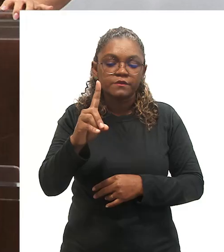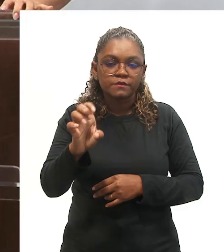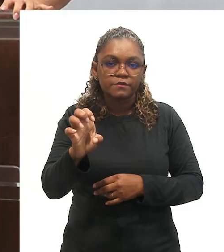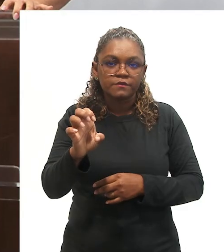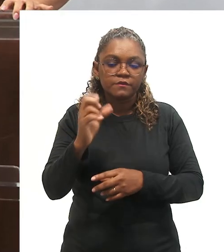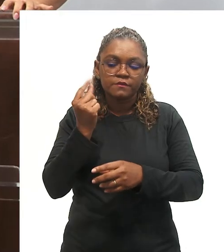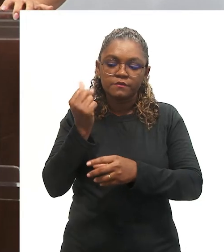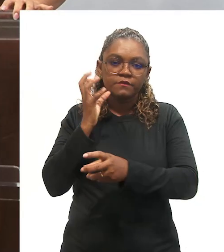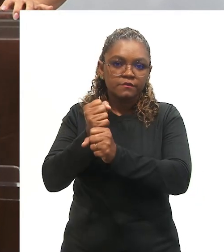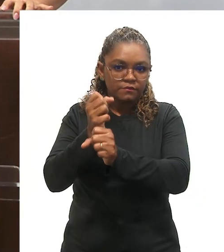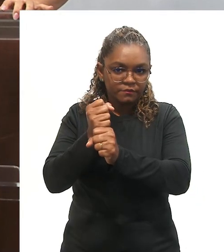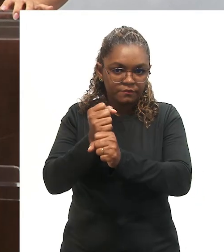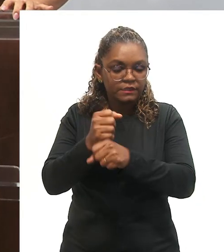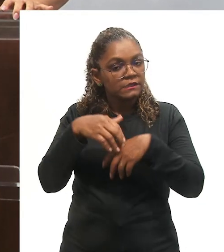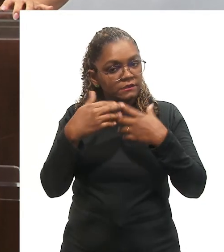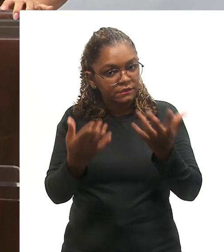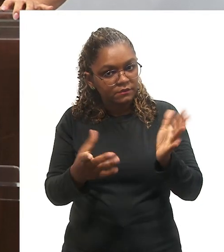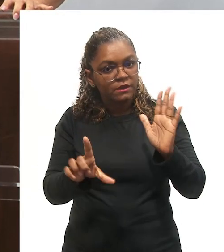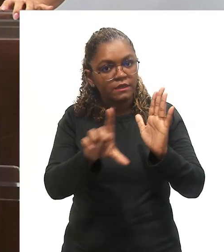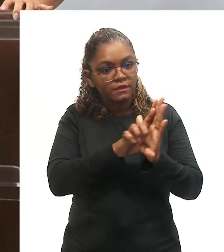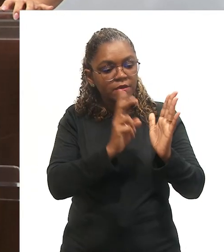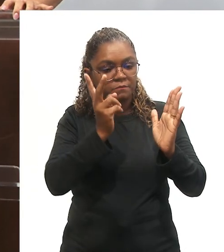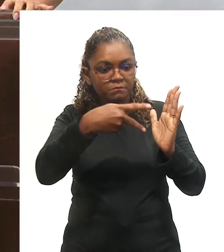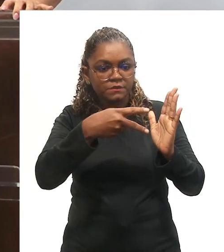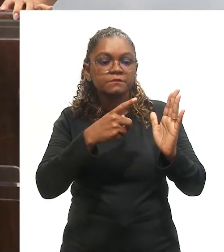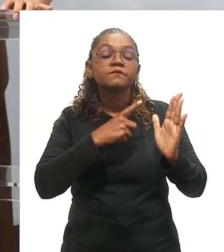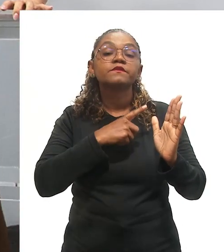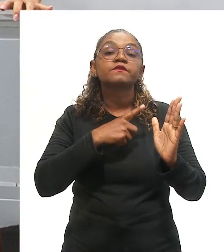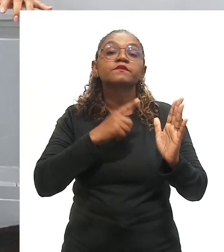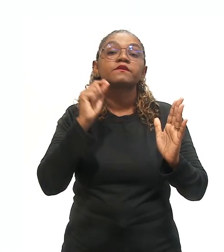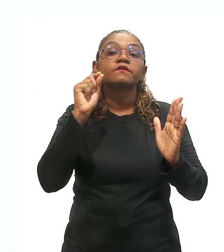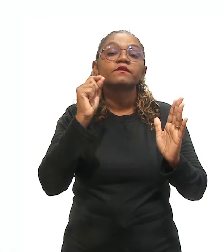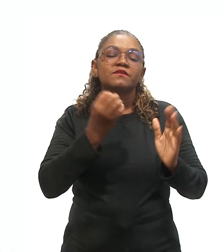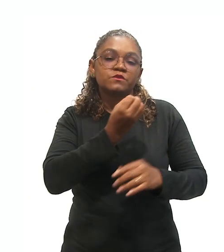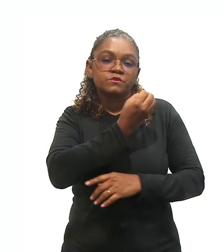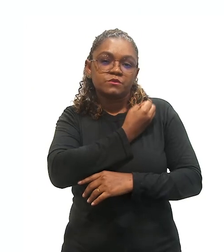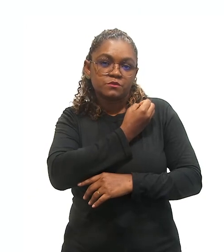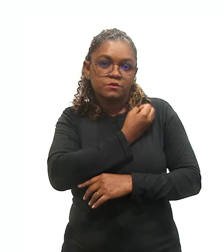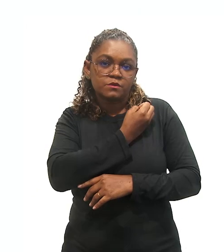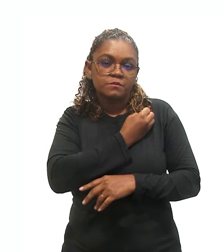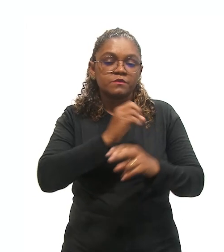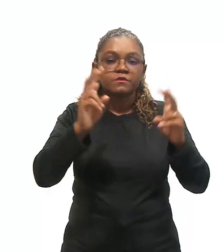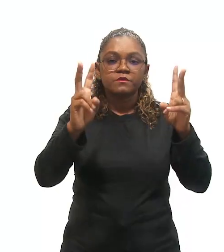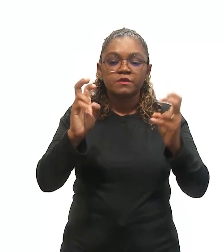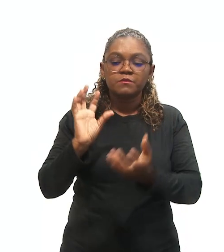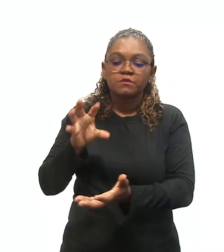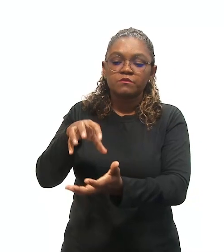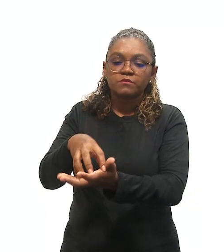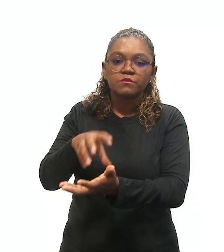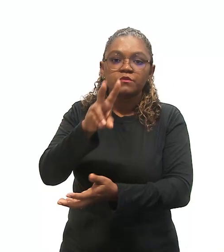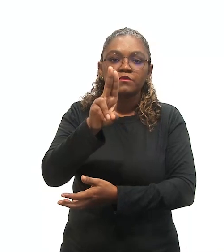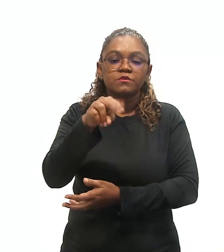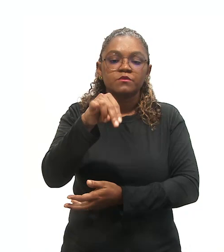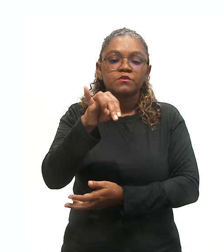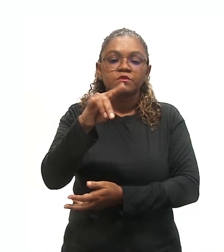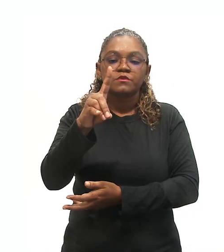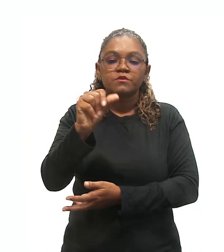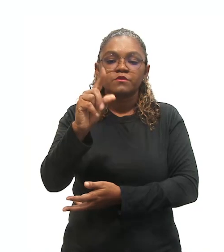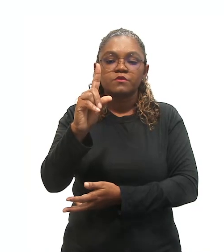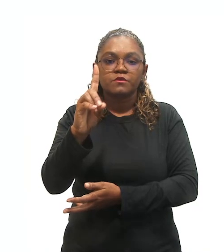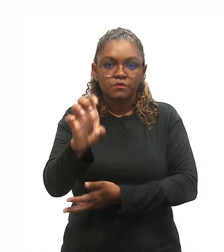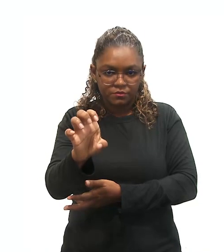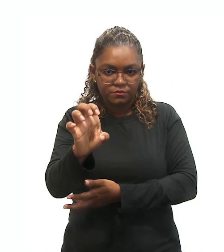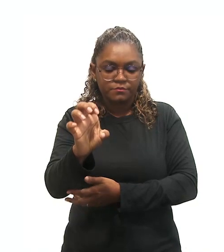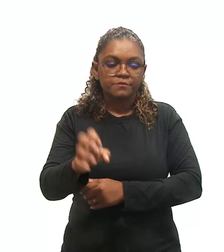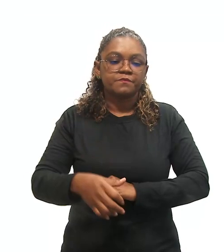orçamentárias. Então, na LOA, existe umas numerações quando falam das unidades. Vamos